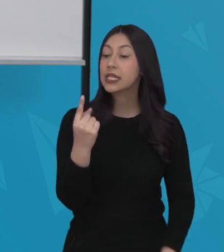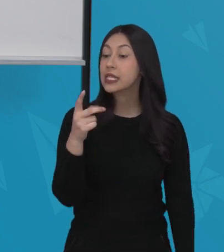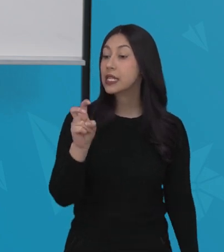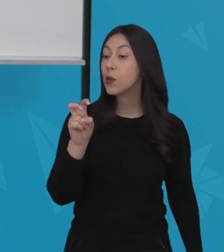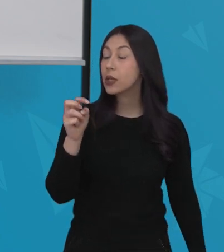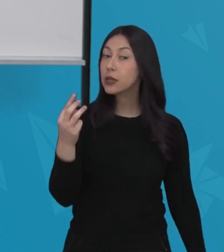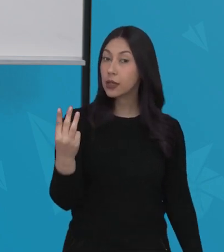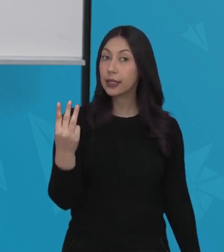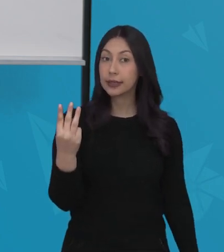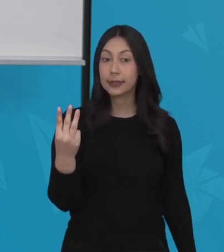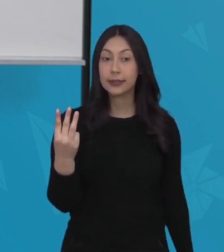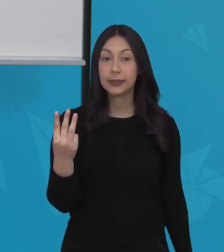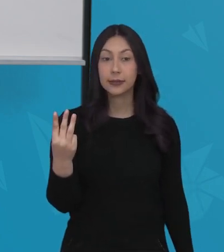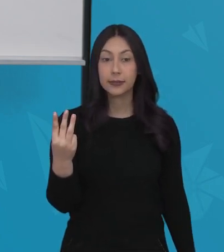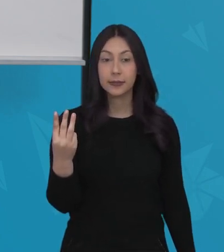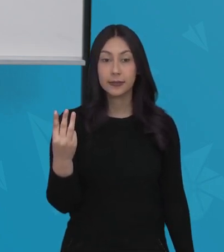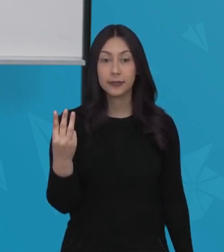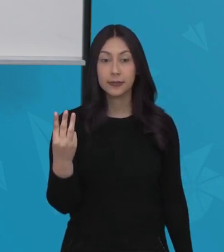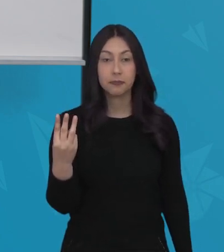153.